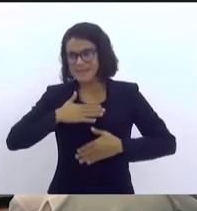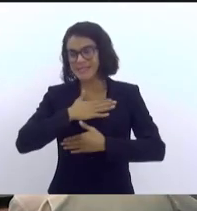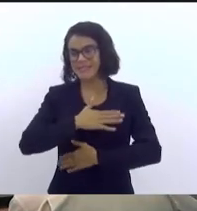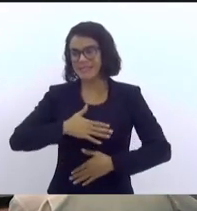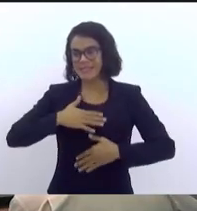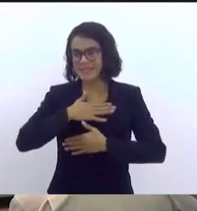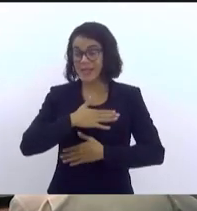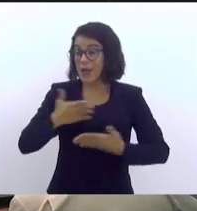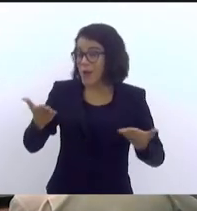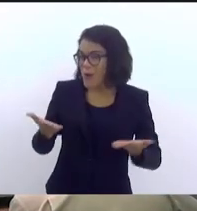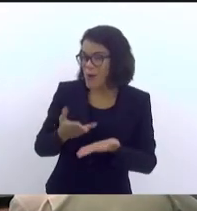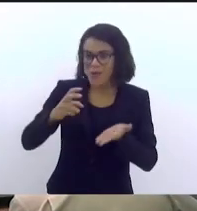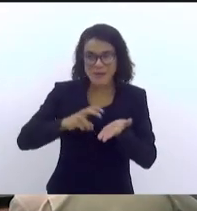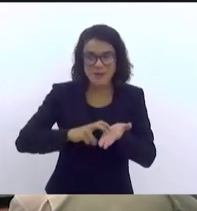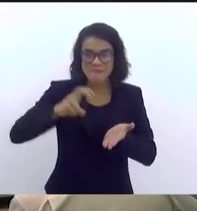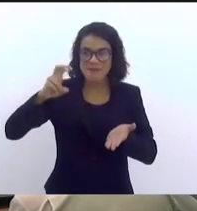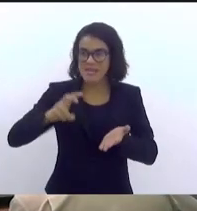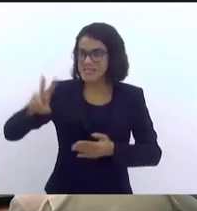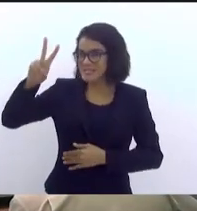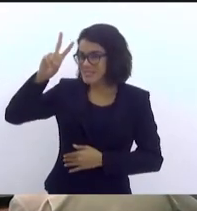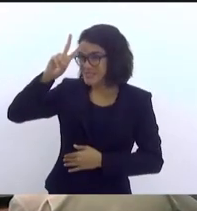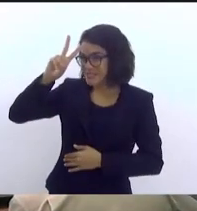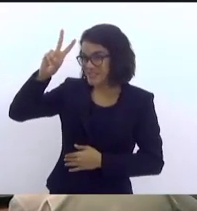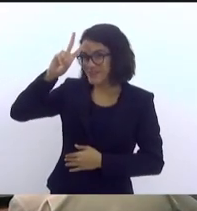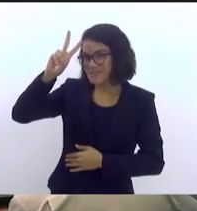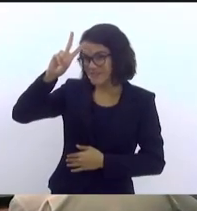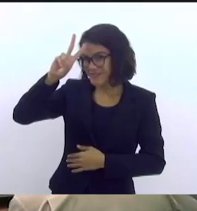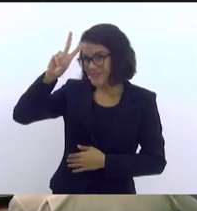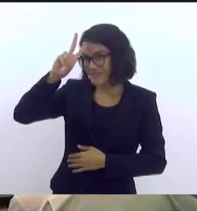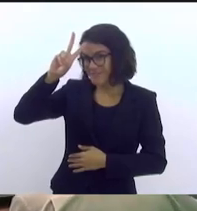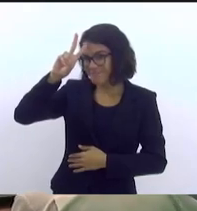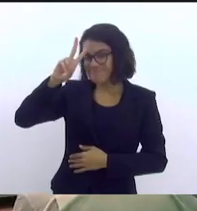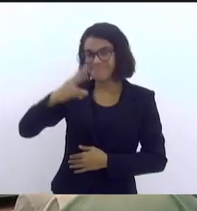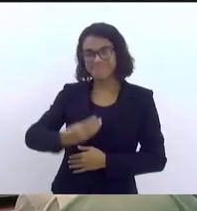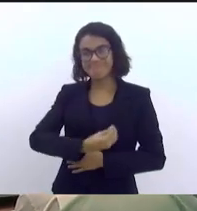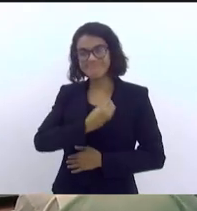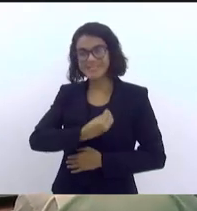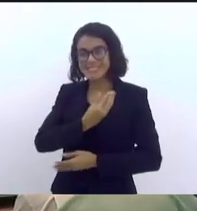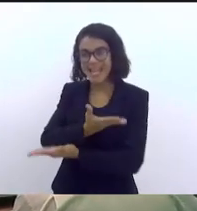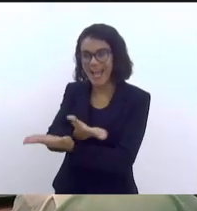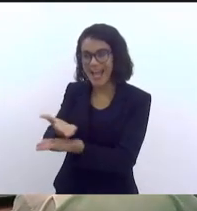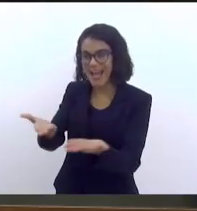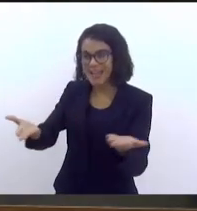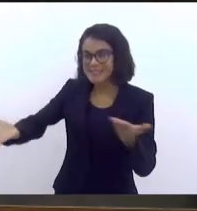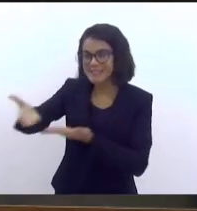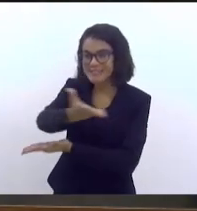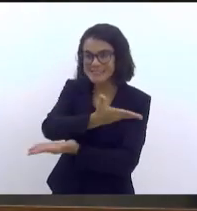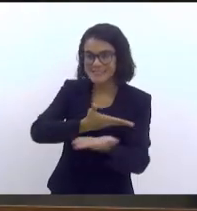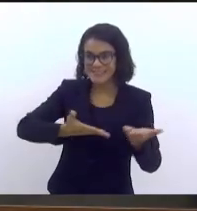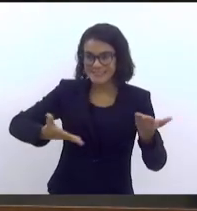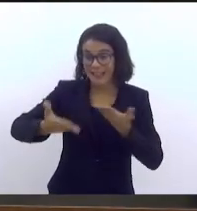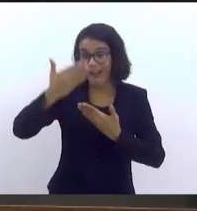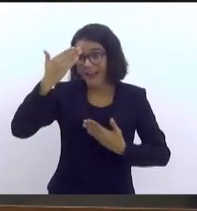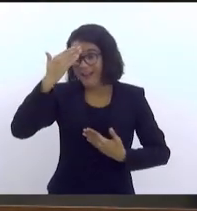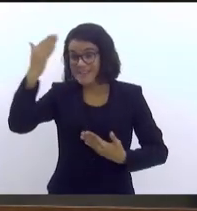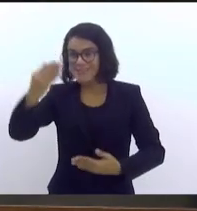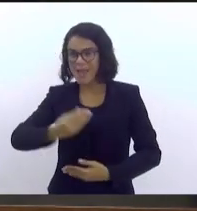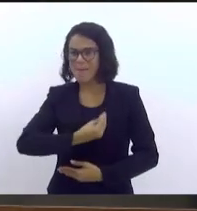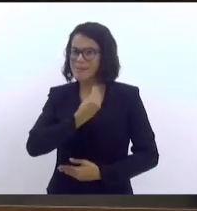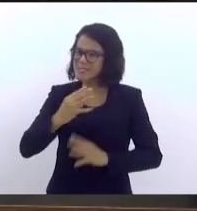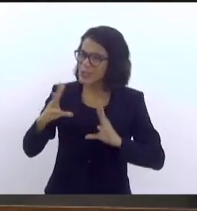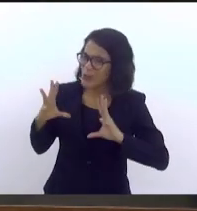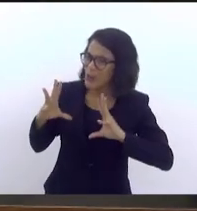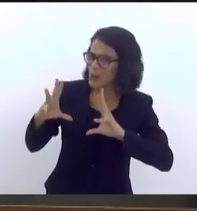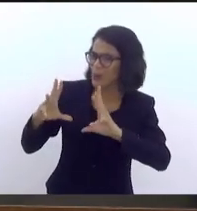nessa manhã de segunda-feira está aqui com vocês agradecer a presença de